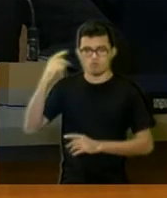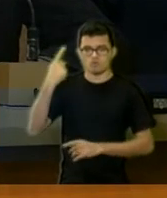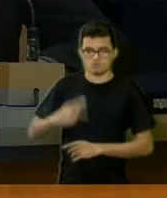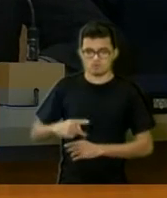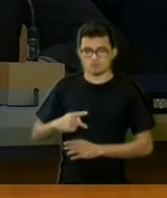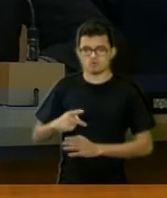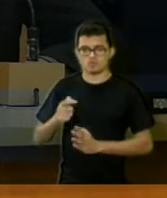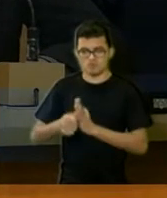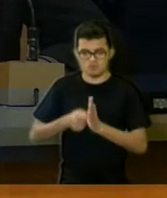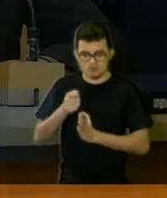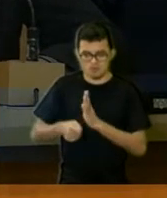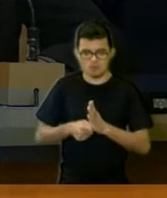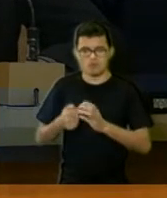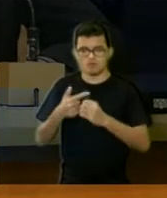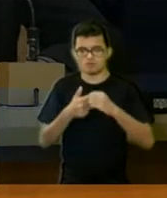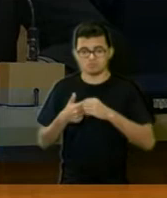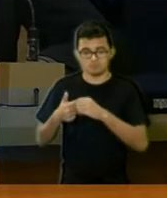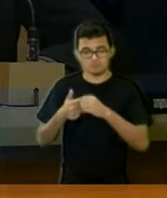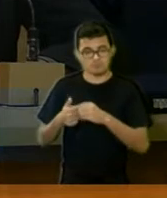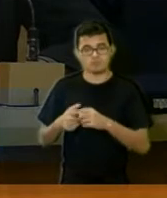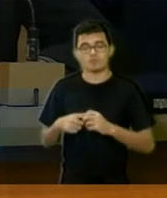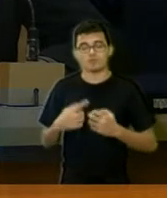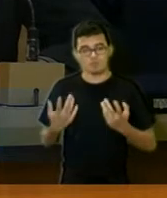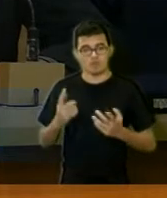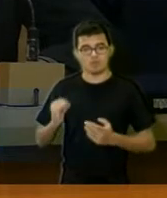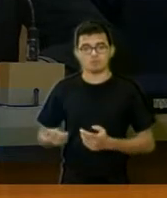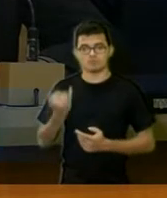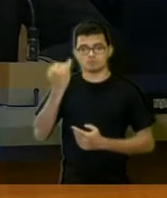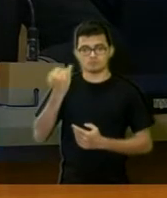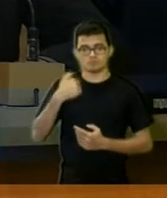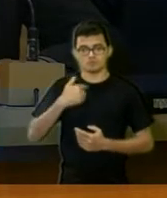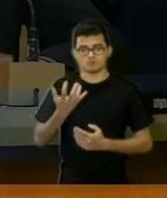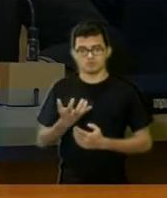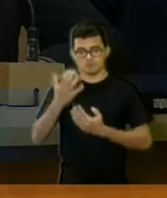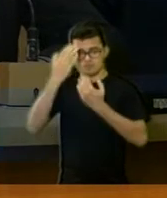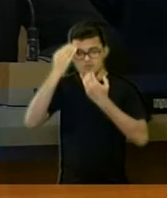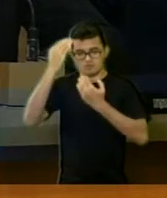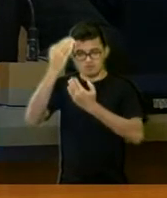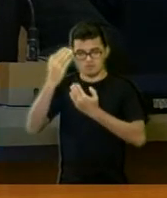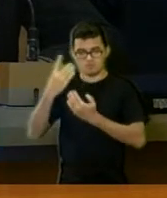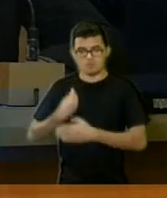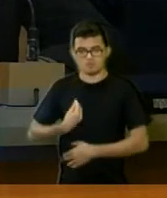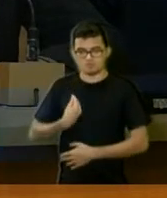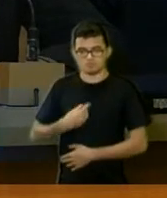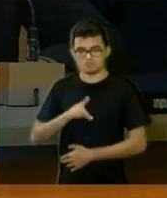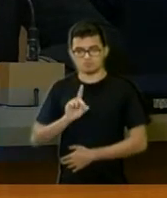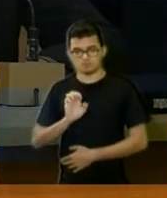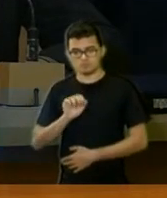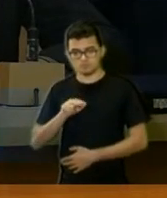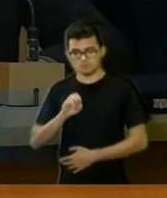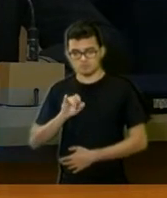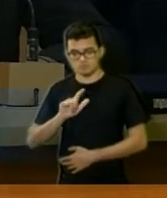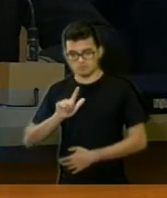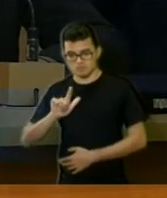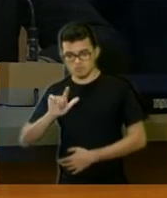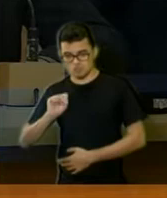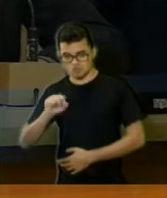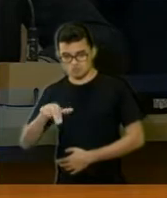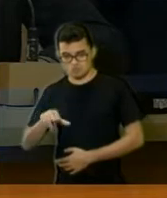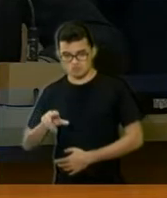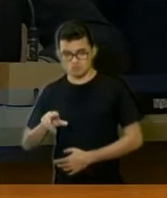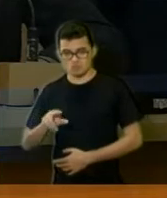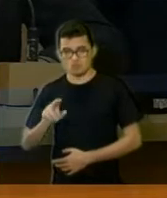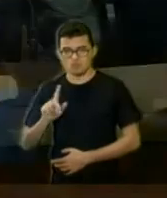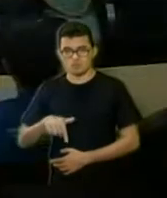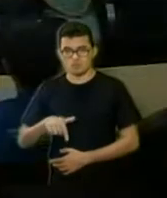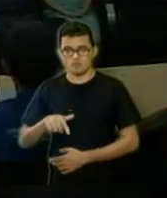gente foi algo muito importante, né? Agradecer a presença do Denilson, que junto com nós representa a velha guarda, não